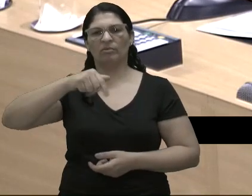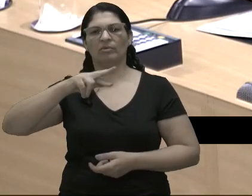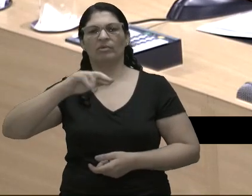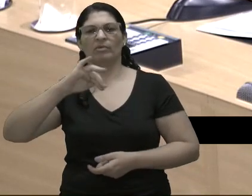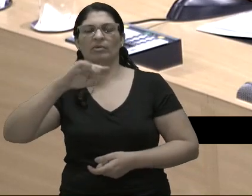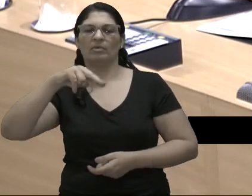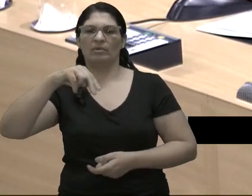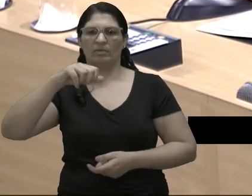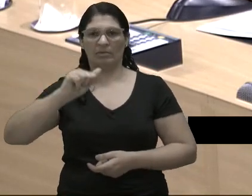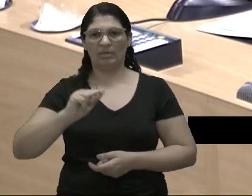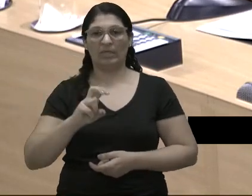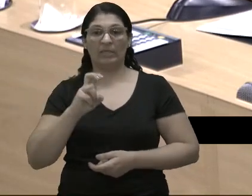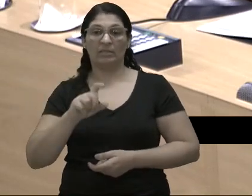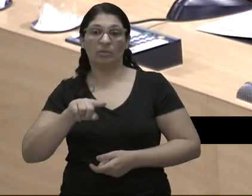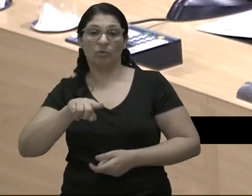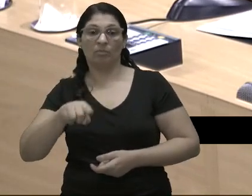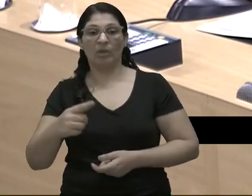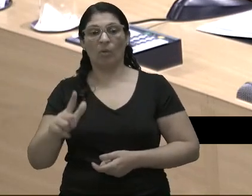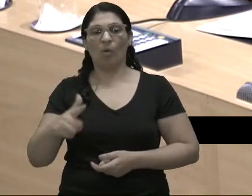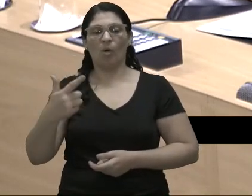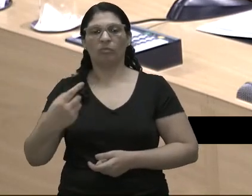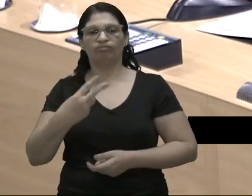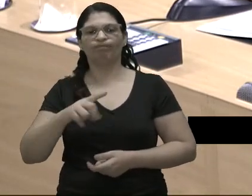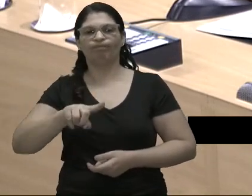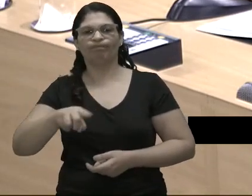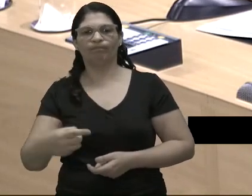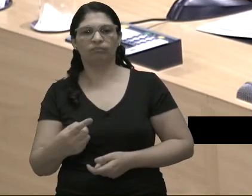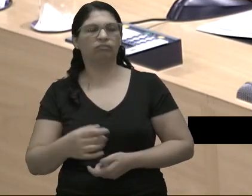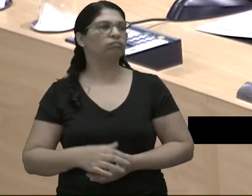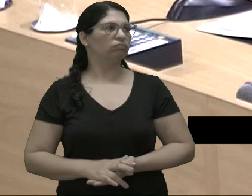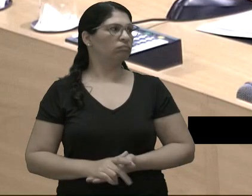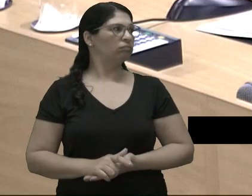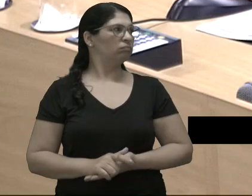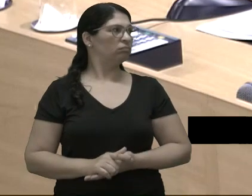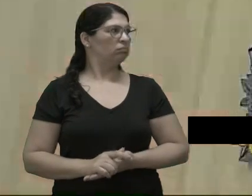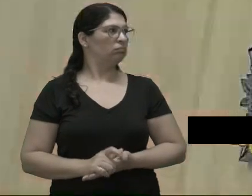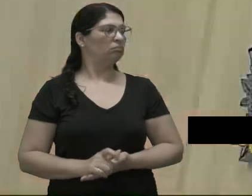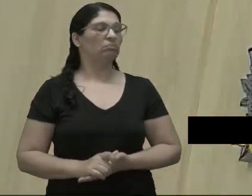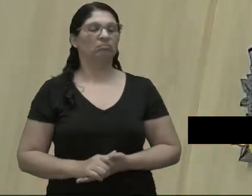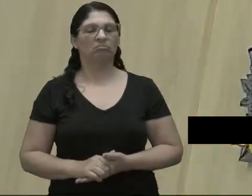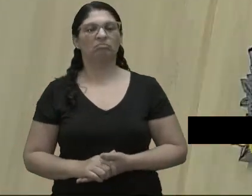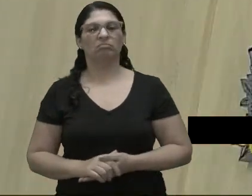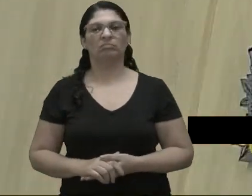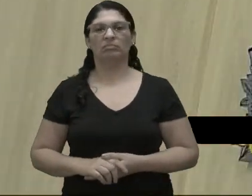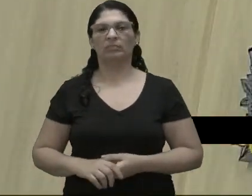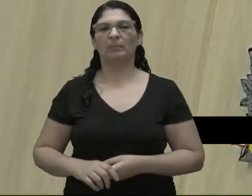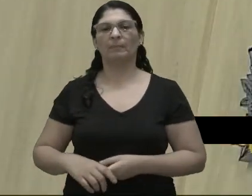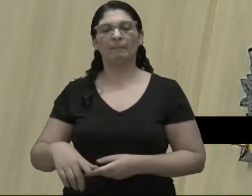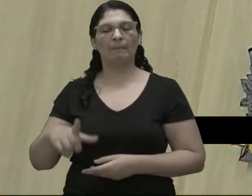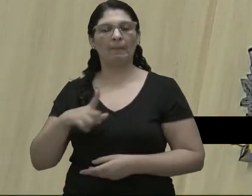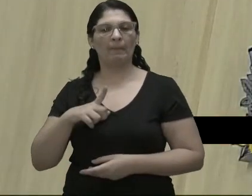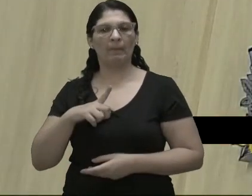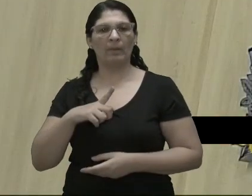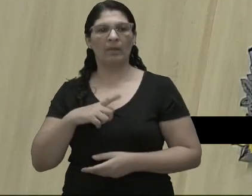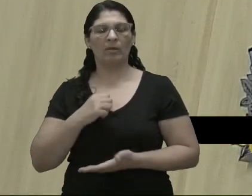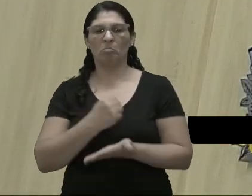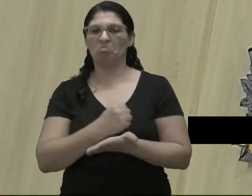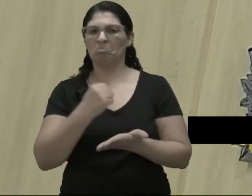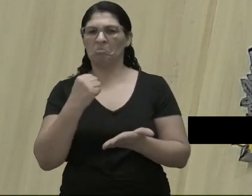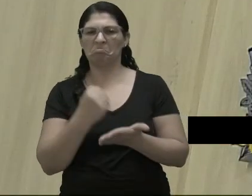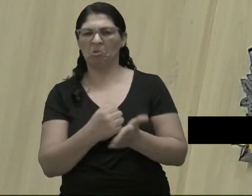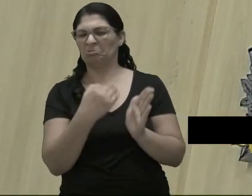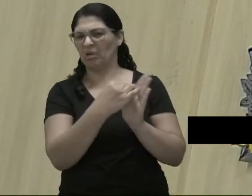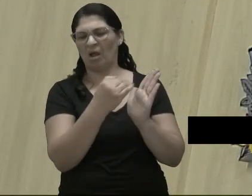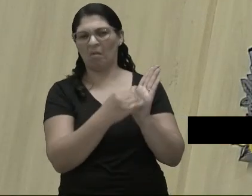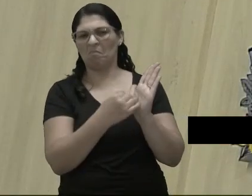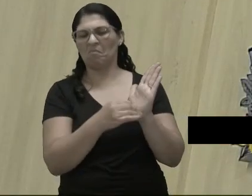Santa Helena, 2 mil. Jefferson, se tivesse 10 mil exames feitos, existe uma cláusula no contrato que faria aí